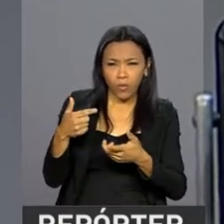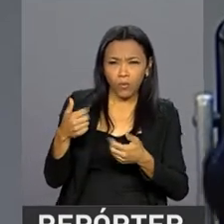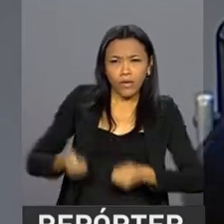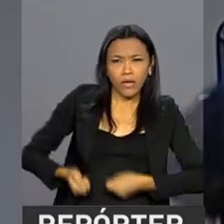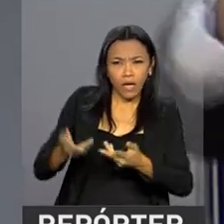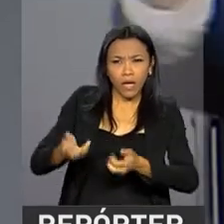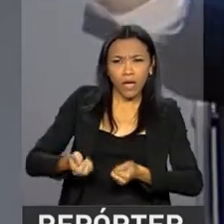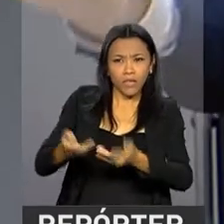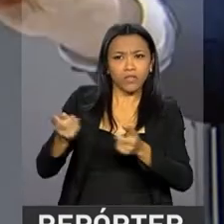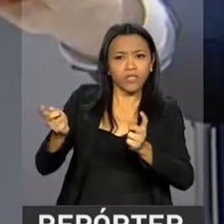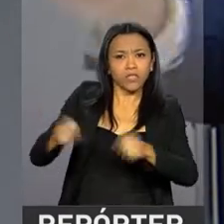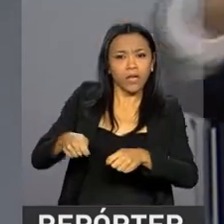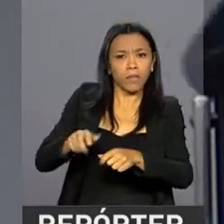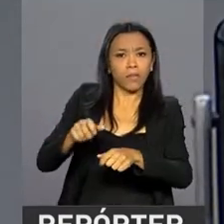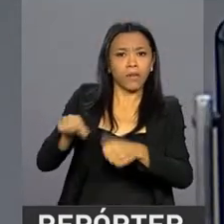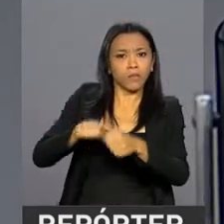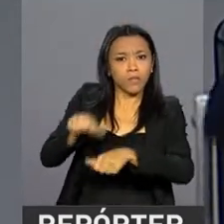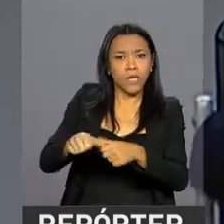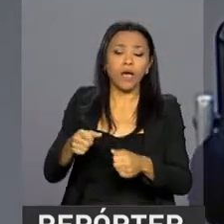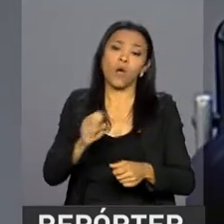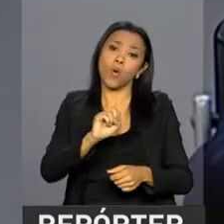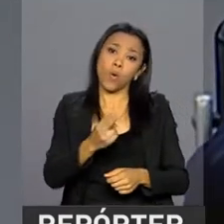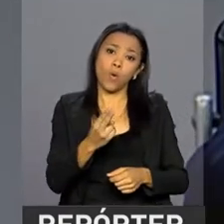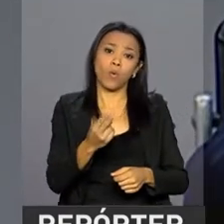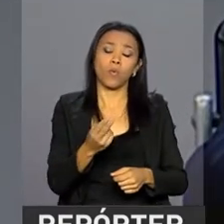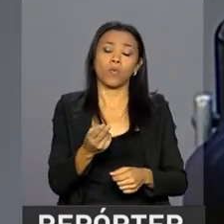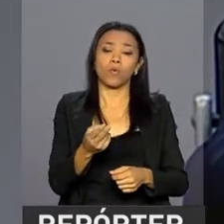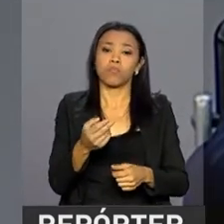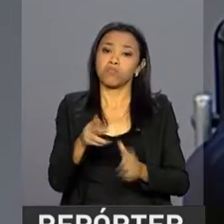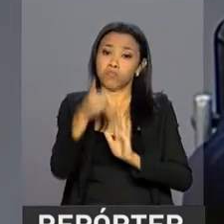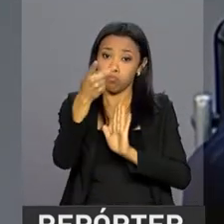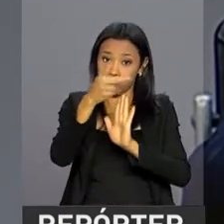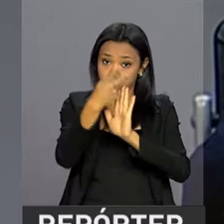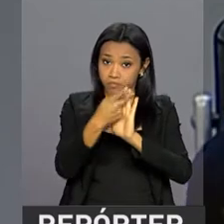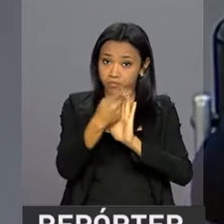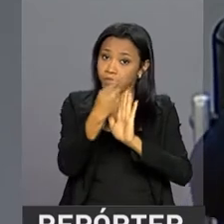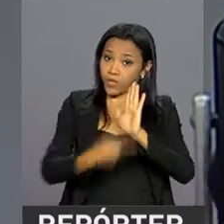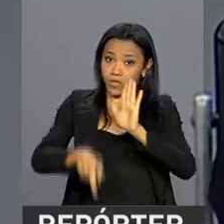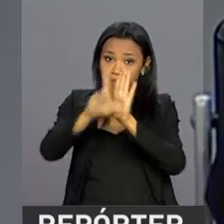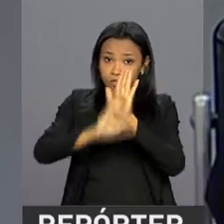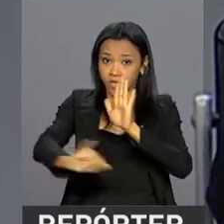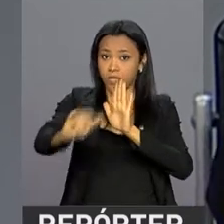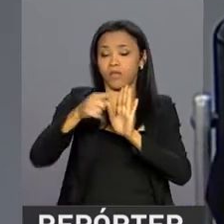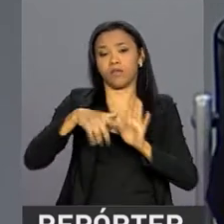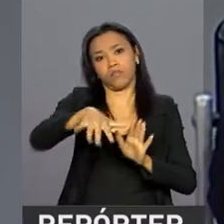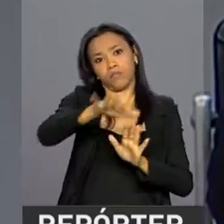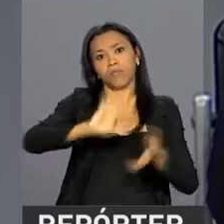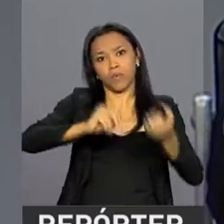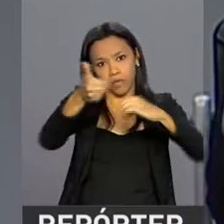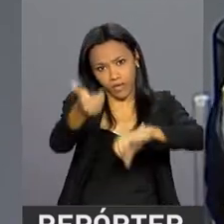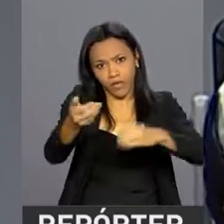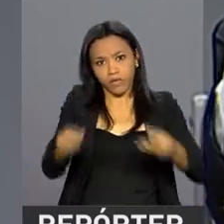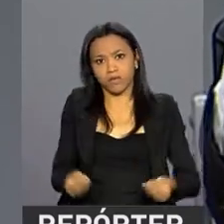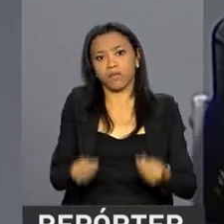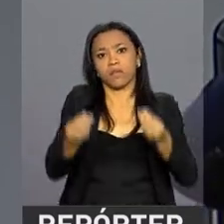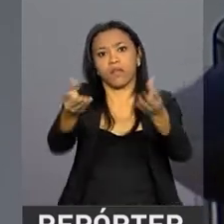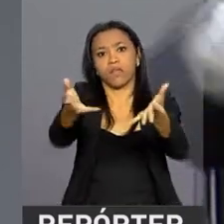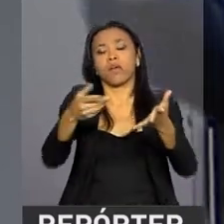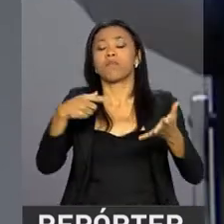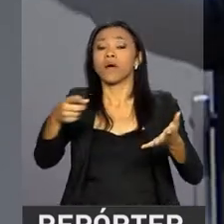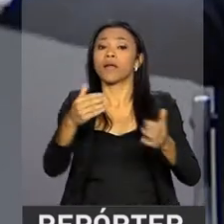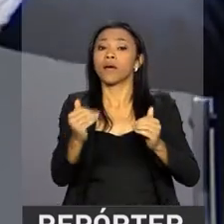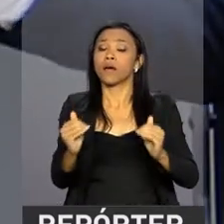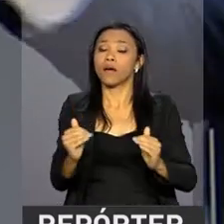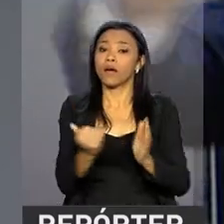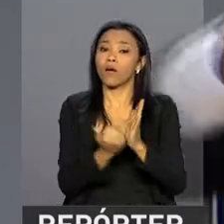por um ato executivo ou por remetendo um projeto de lei para o Congresso Nacional, como, por exemplo, essa questão do reajuste dos